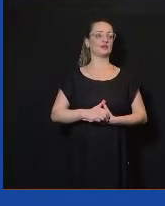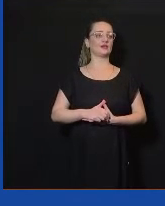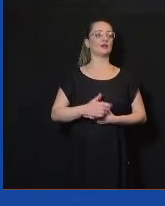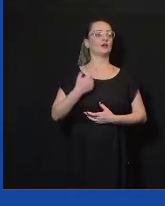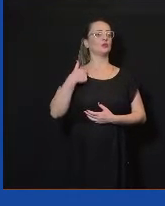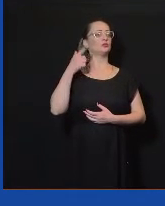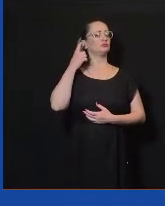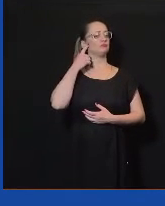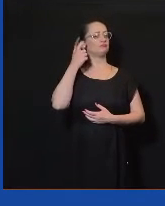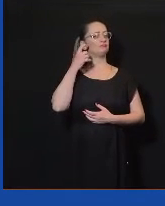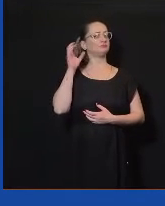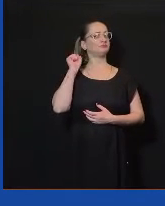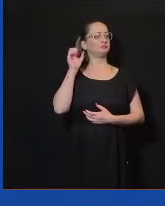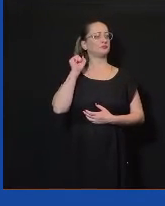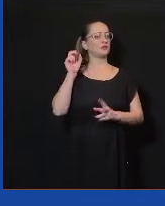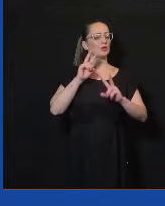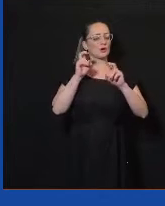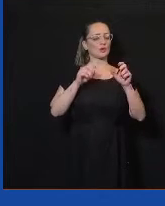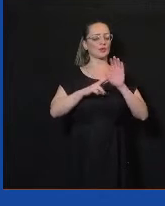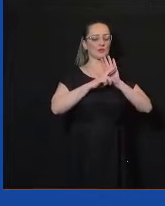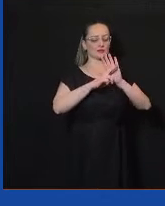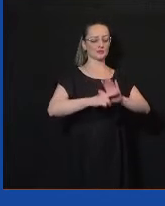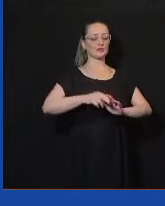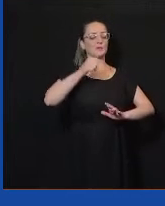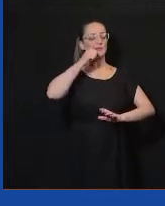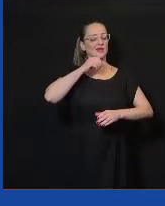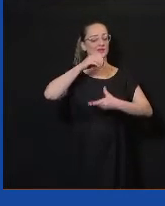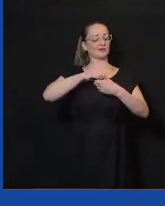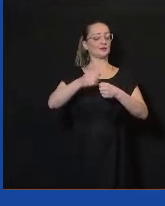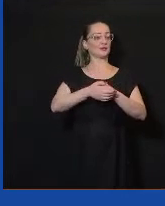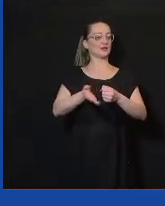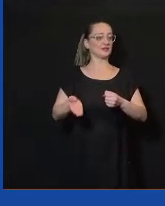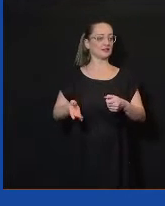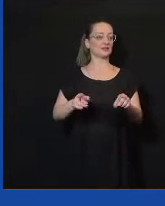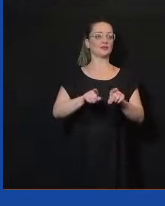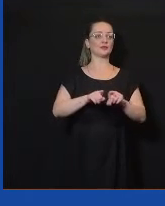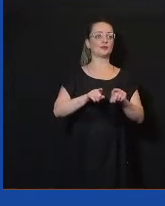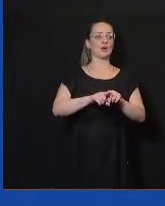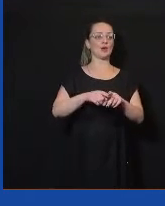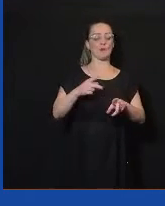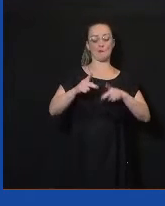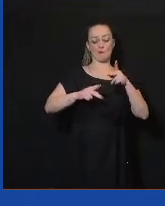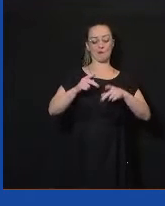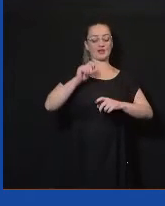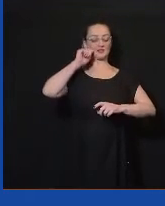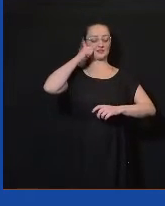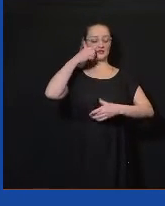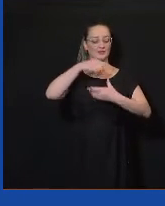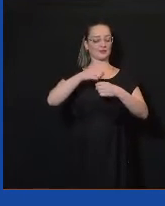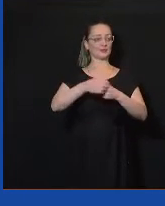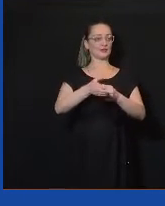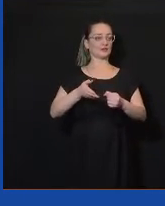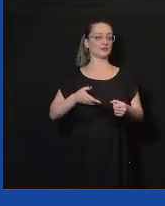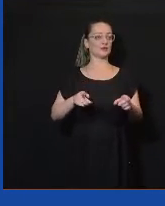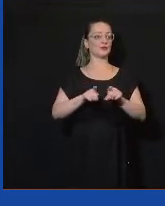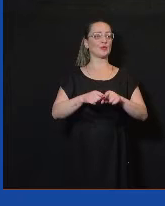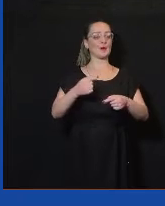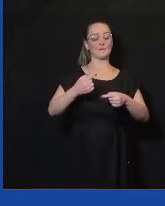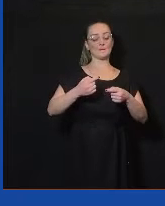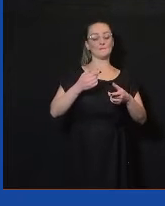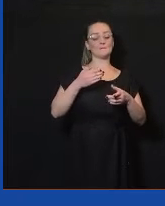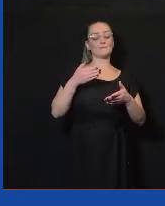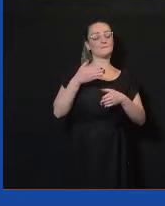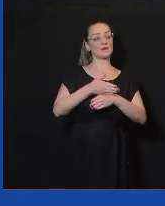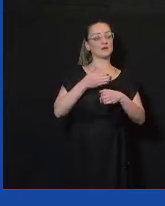aqui sobre a representação da mulher na democracia, sobre a representação da população negra na democracia, sobre a participação dos povos